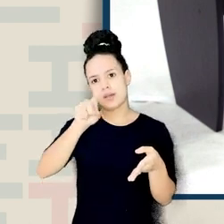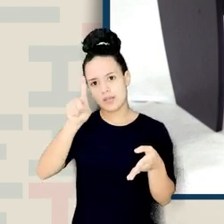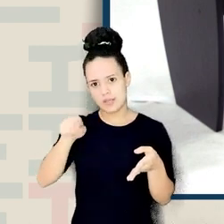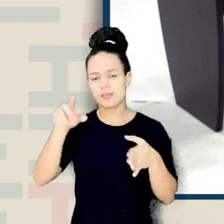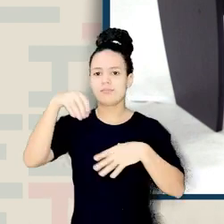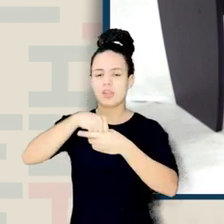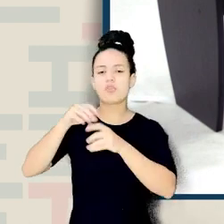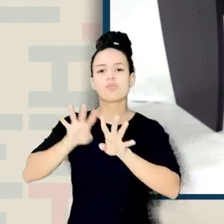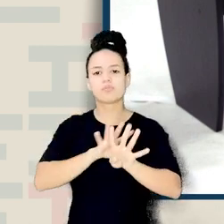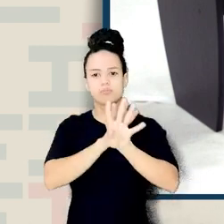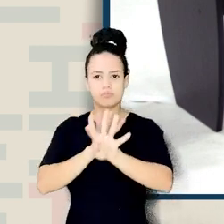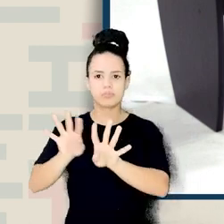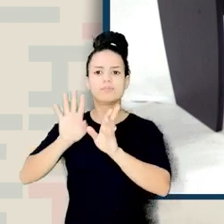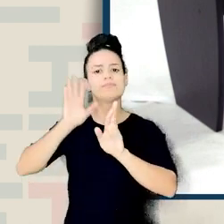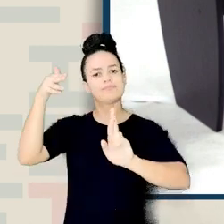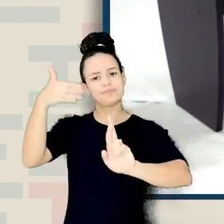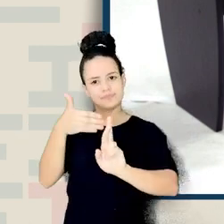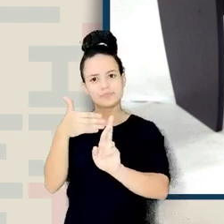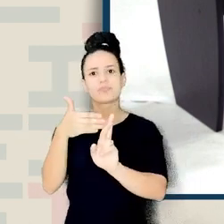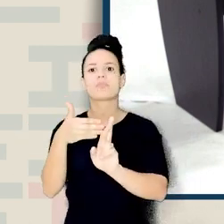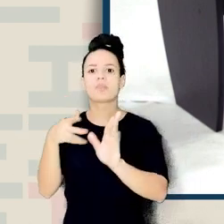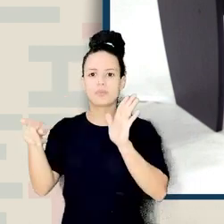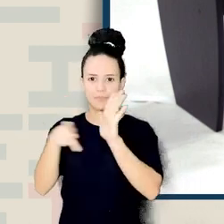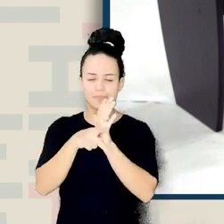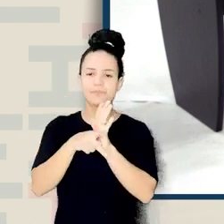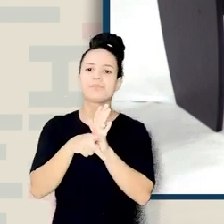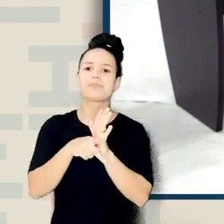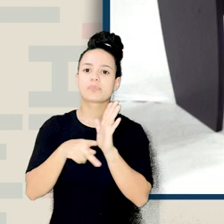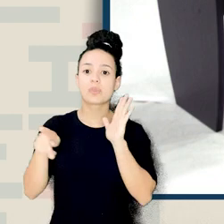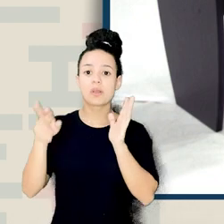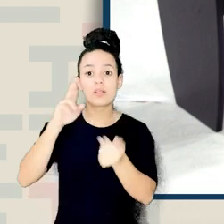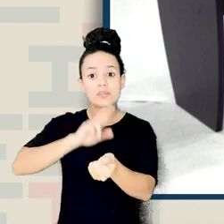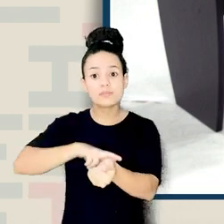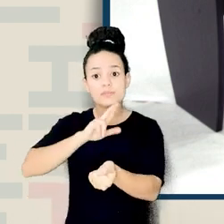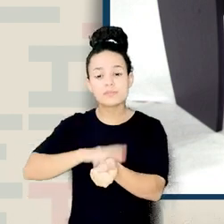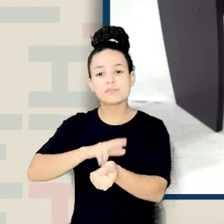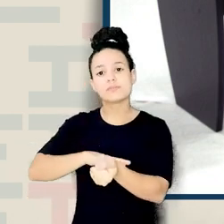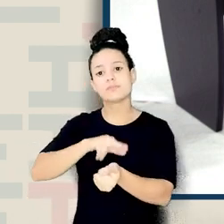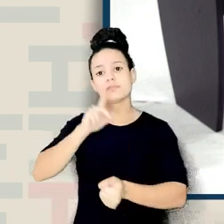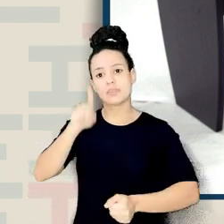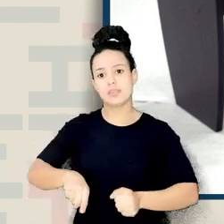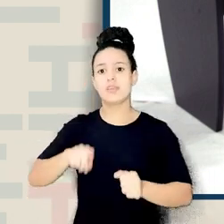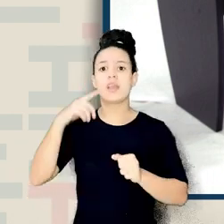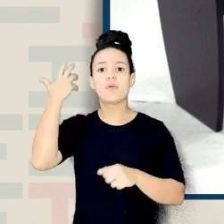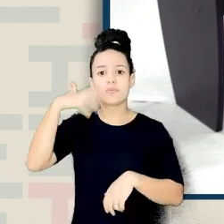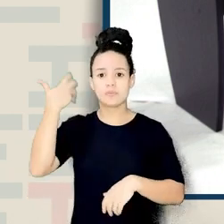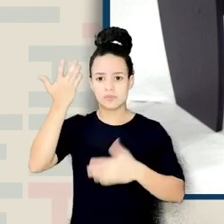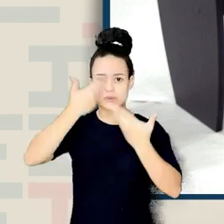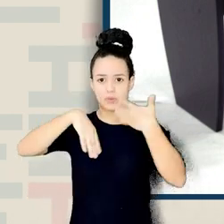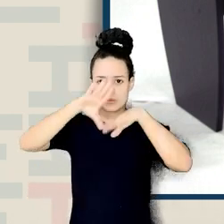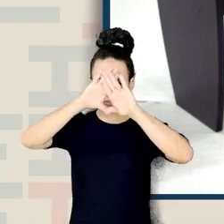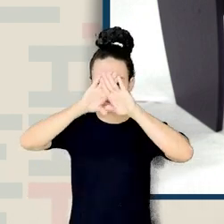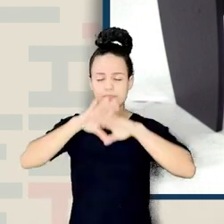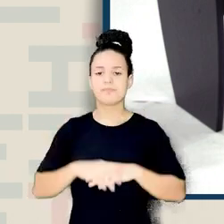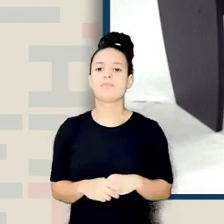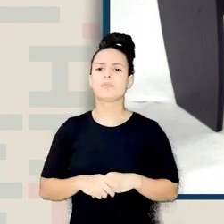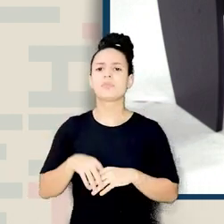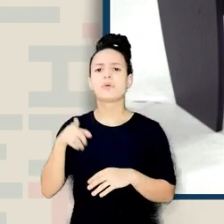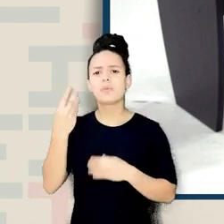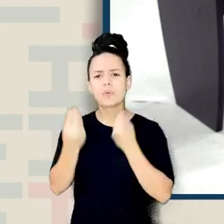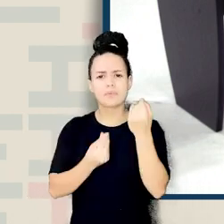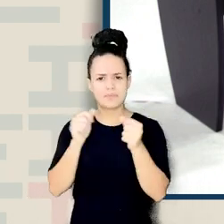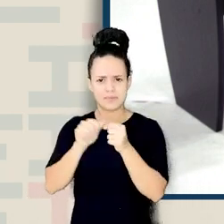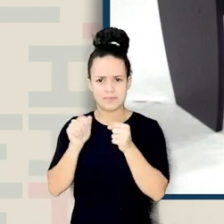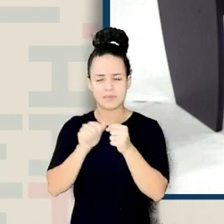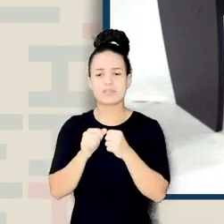né, fazendo essa referência a essa janela rítmica que é o dos toques dos orixás. Então, eles trabalharam da seguinte forma,